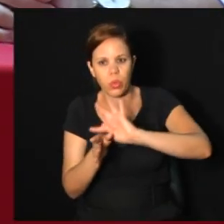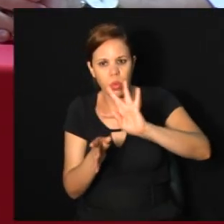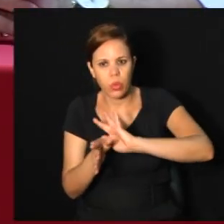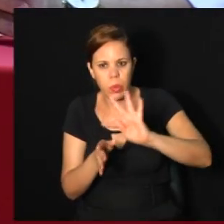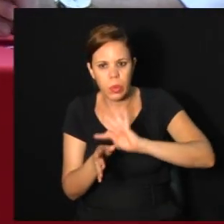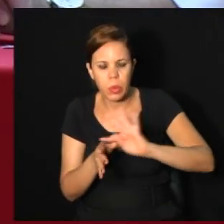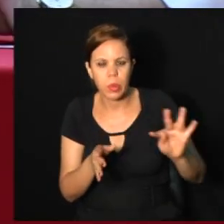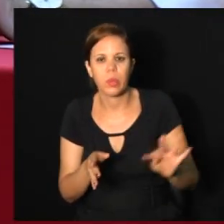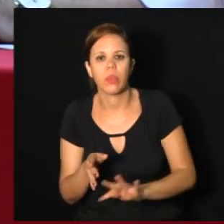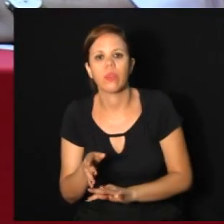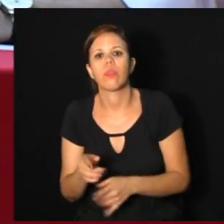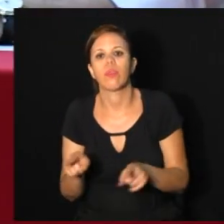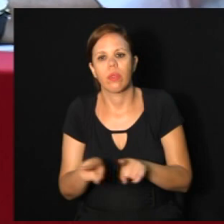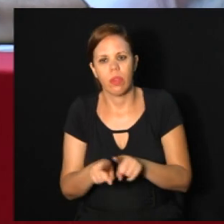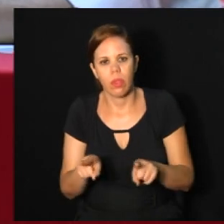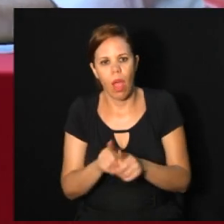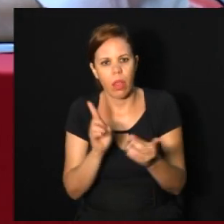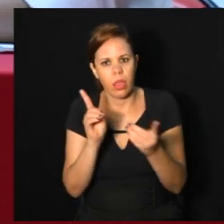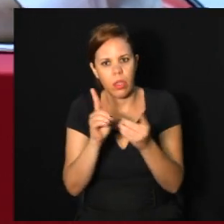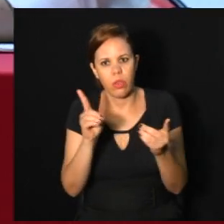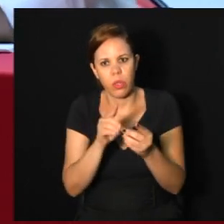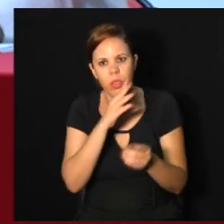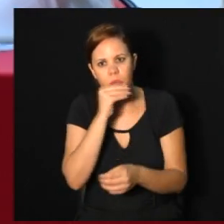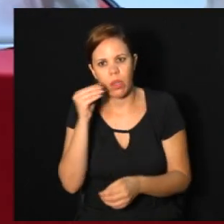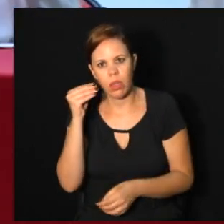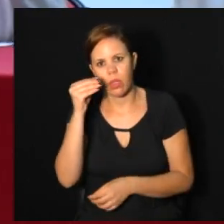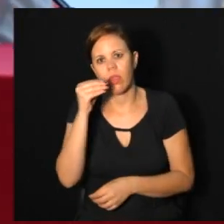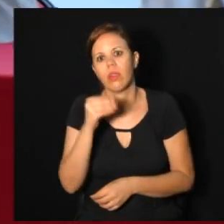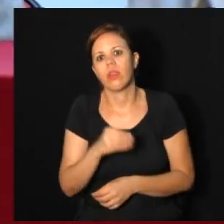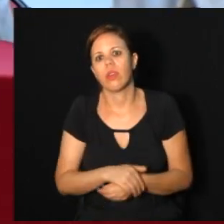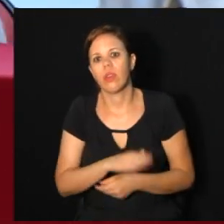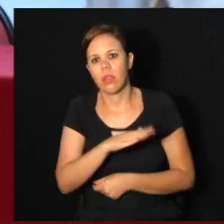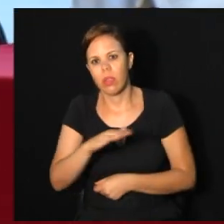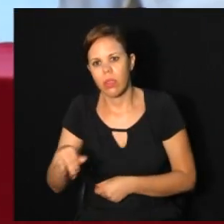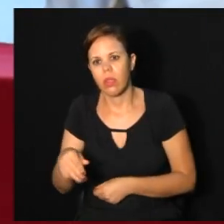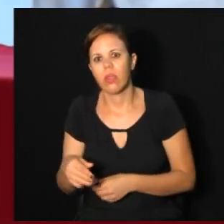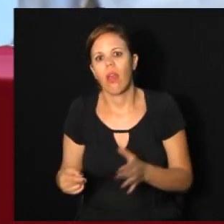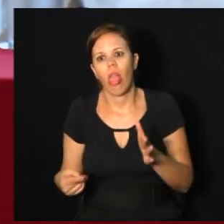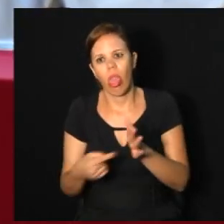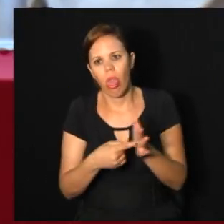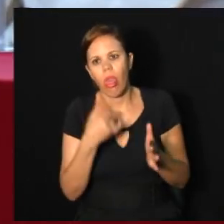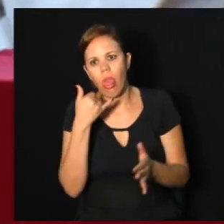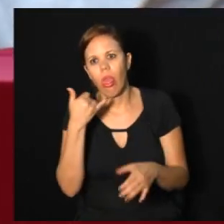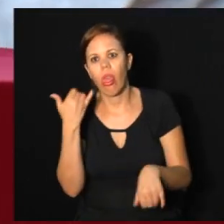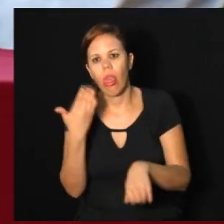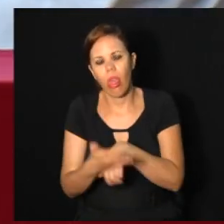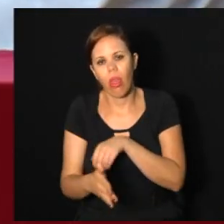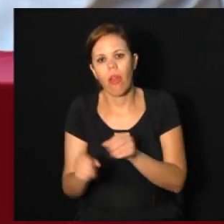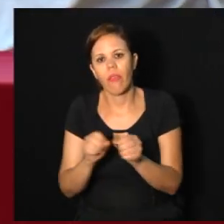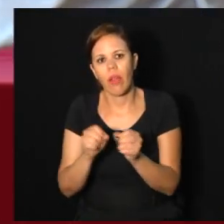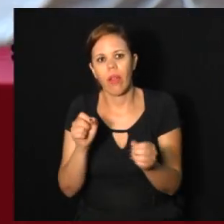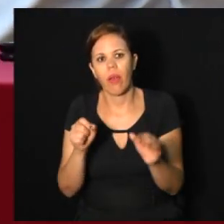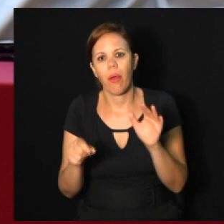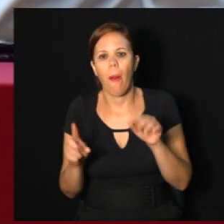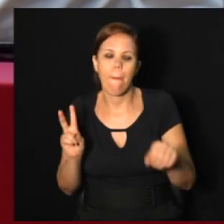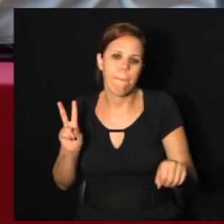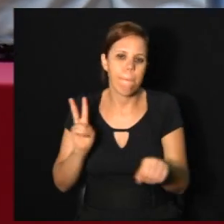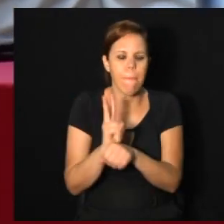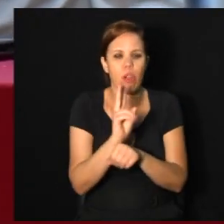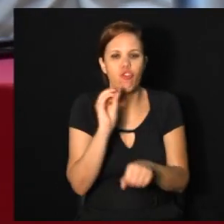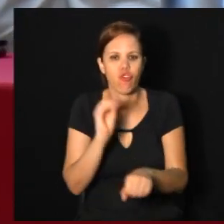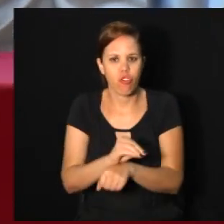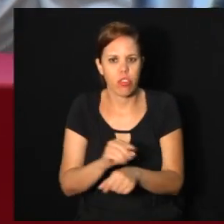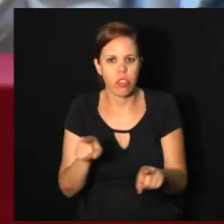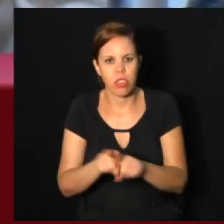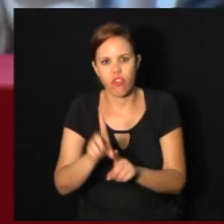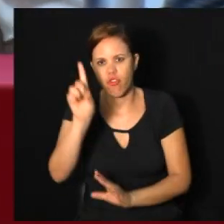às crianças, adolescentes e suas famílias, recebendo denúncias e aplicando as medidas de proteção sempre que os